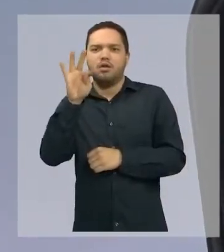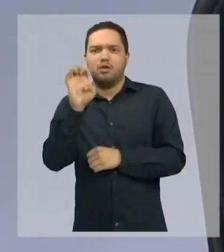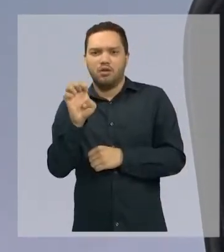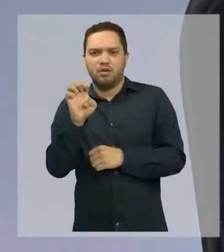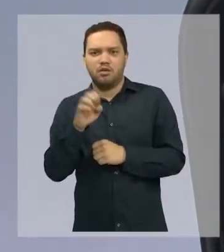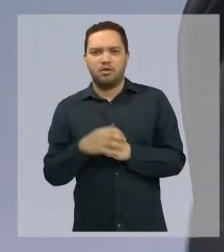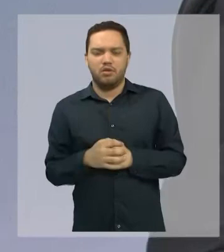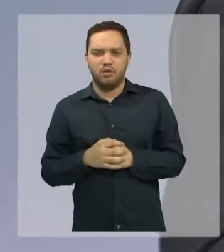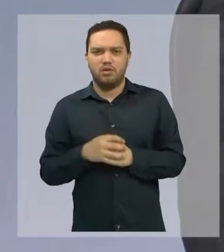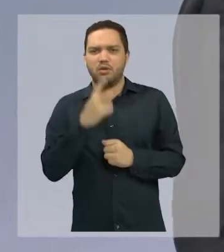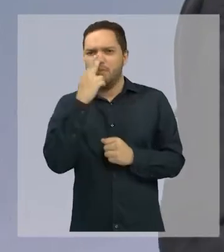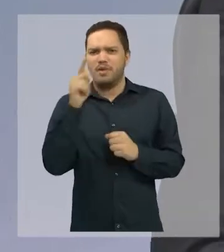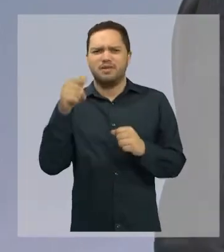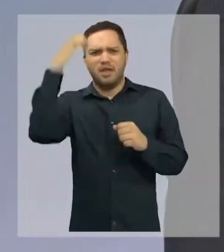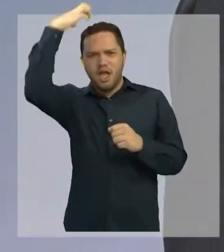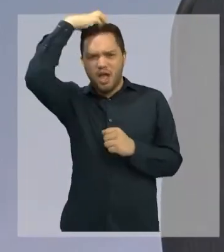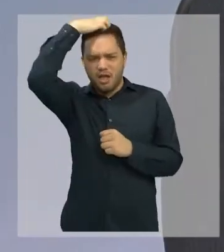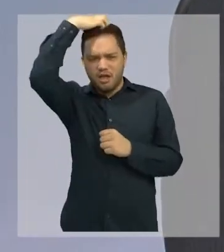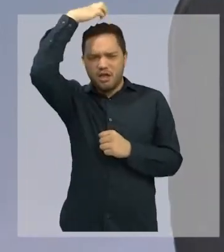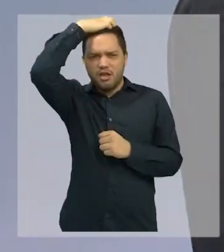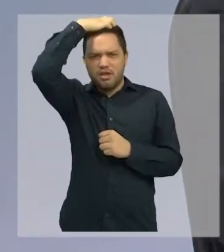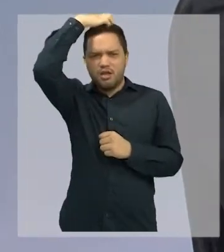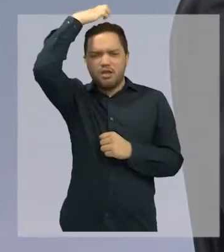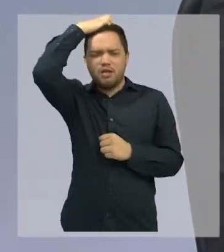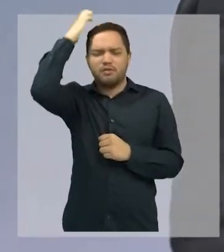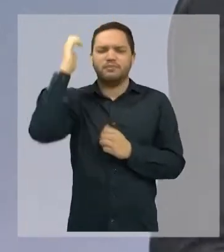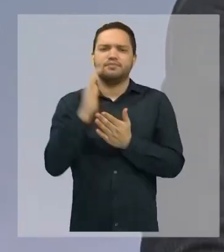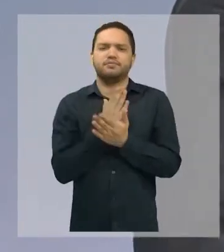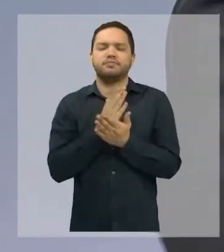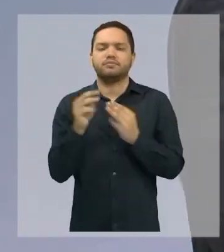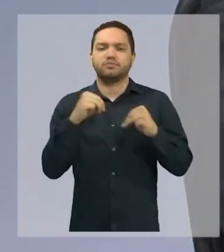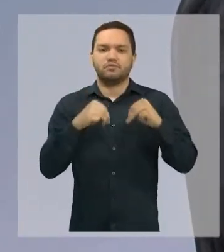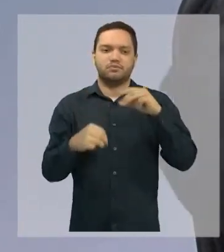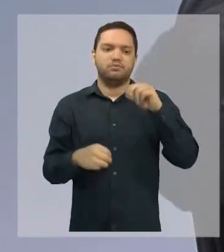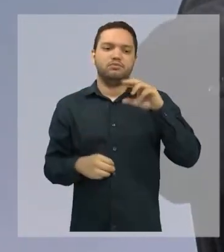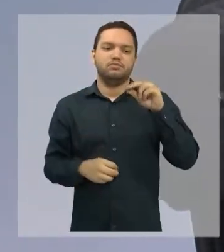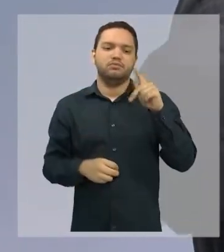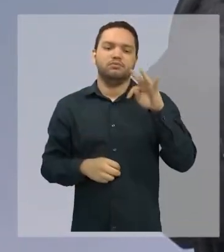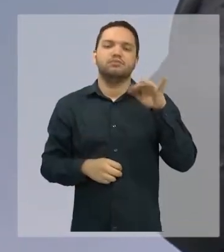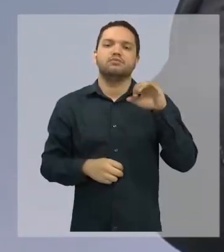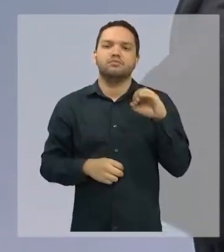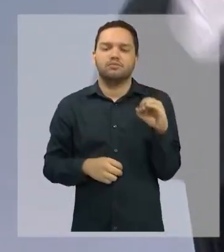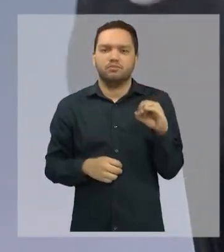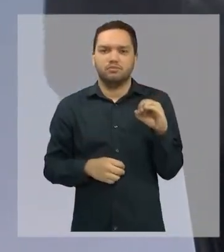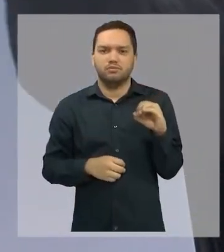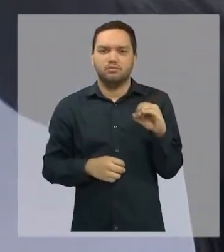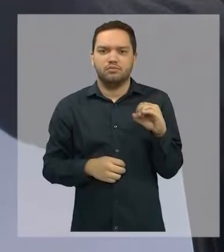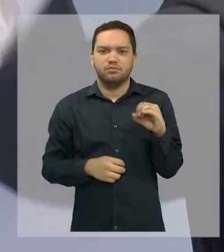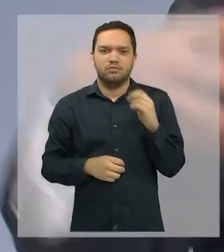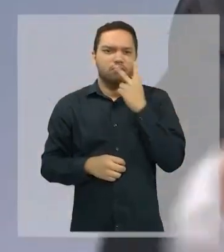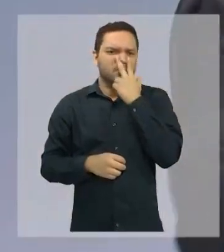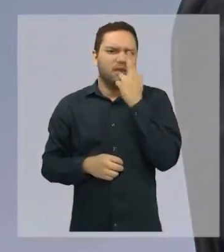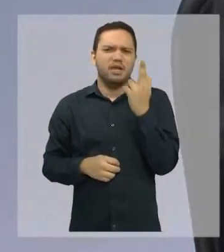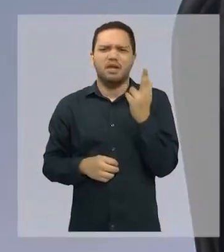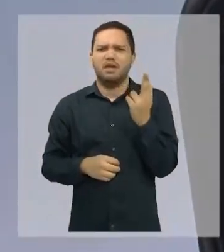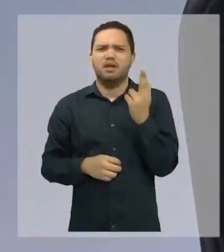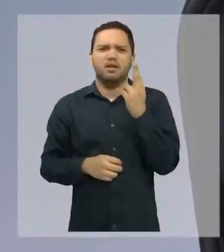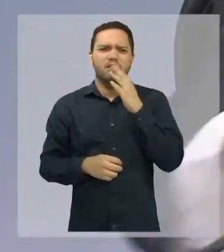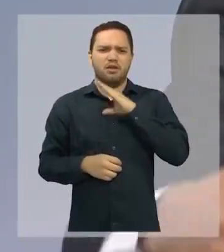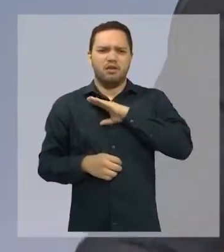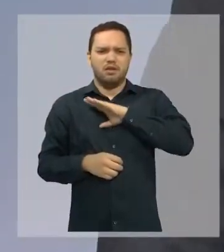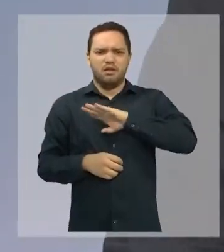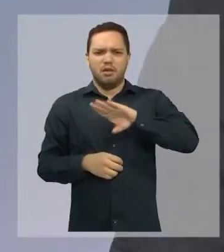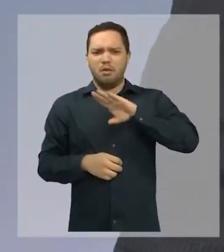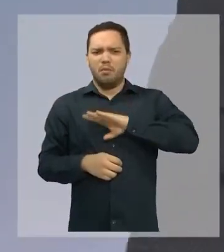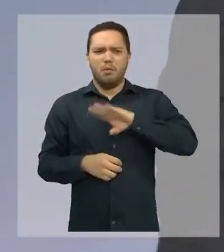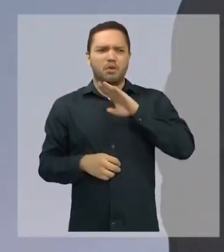Vitaliciedade. Você tem que andar... O ministro Marco Aurélio parece que está falando vem de outro planeta para dar lição no